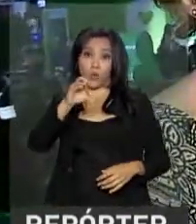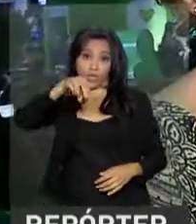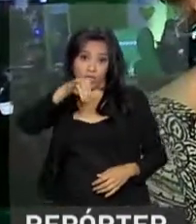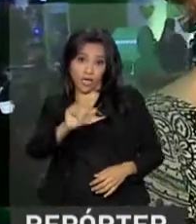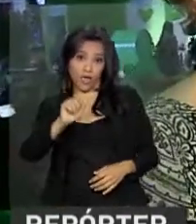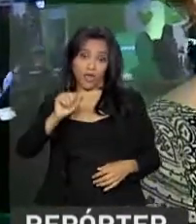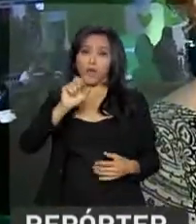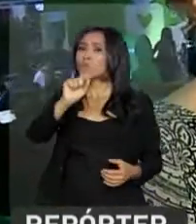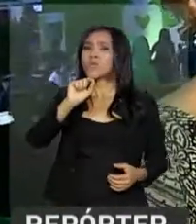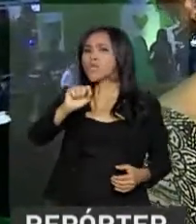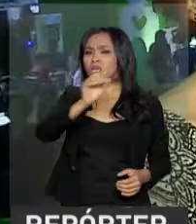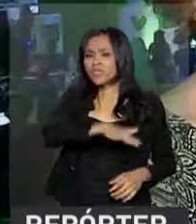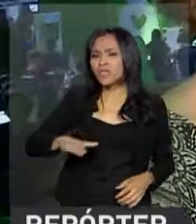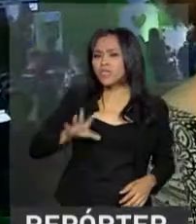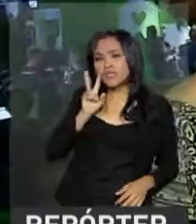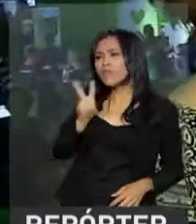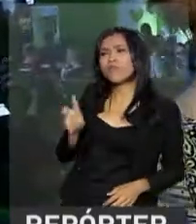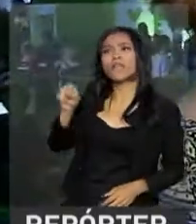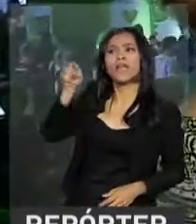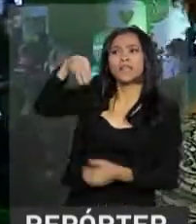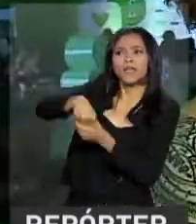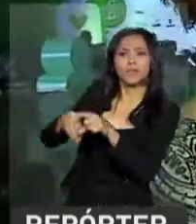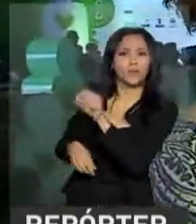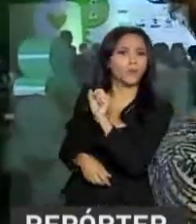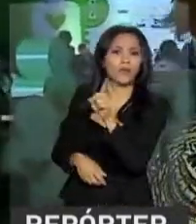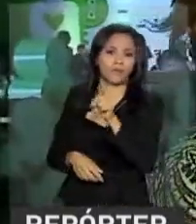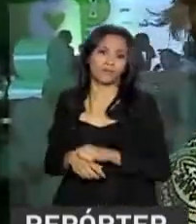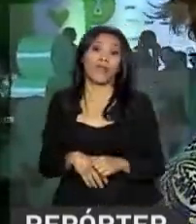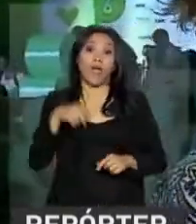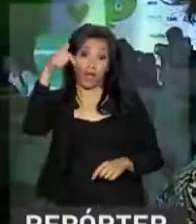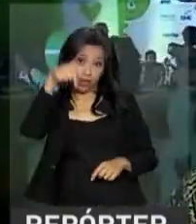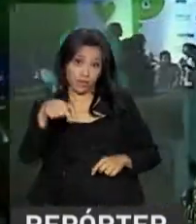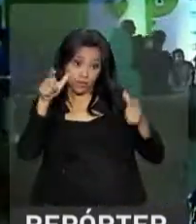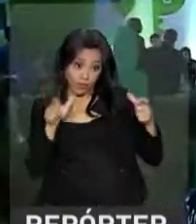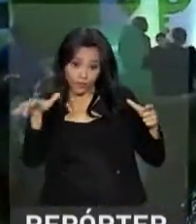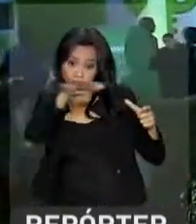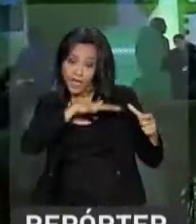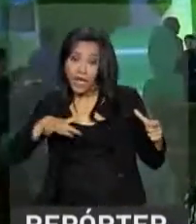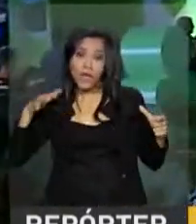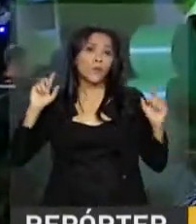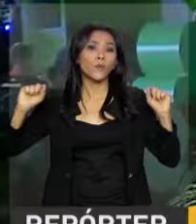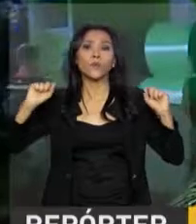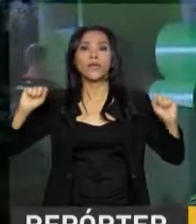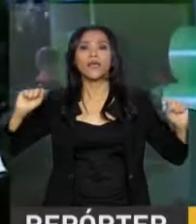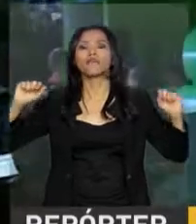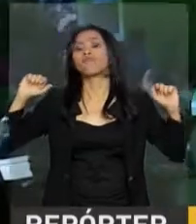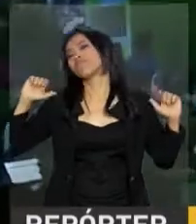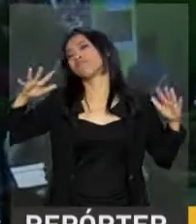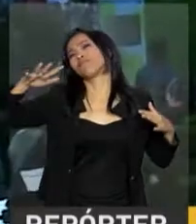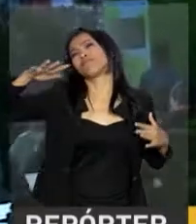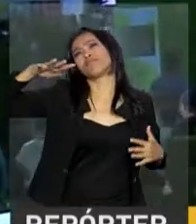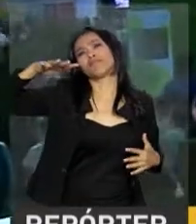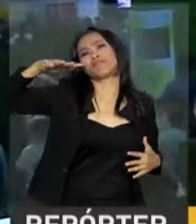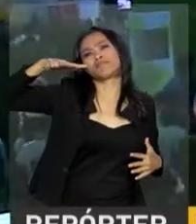gente o que a criançada vai encontrar lá dentro, Verônica. Aqui no espaço do Green Nation, especialmente nessa nave espacial, eles vão fazer uma viagem por